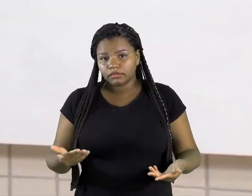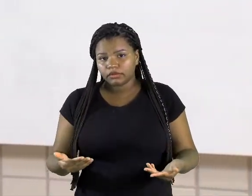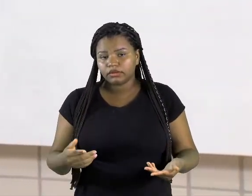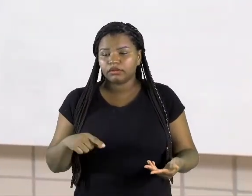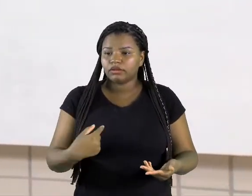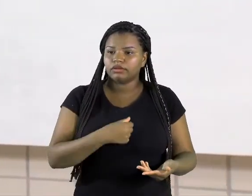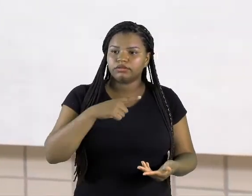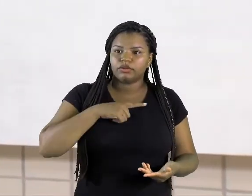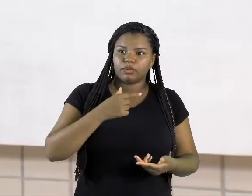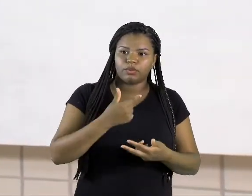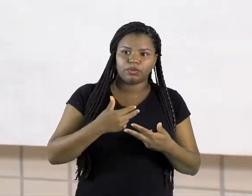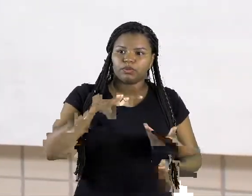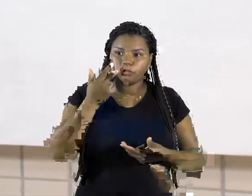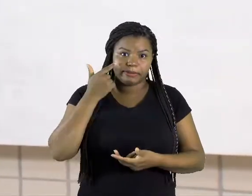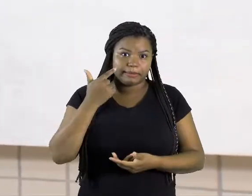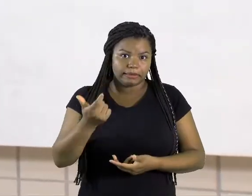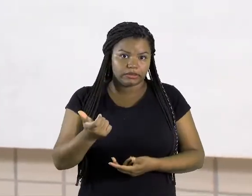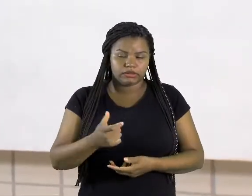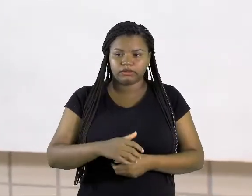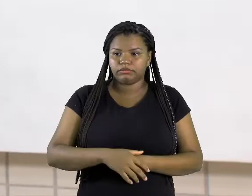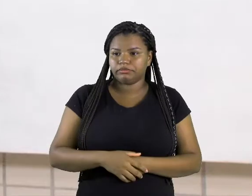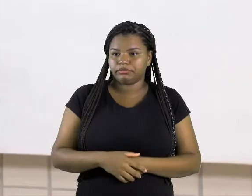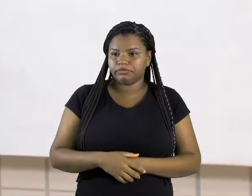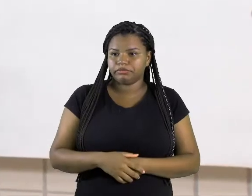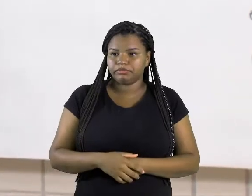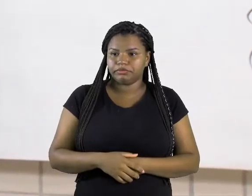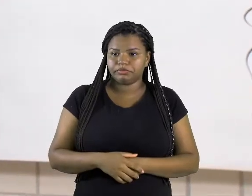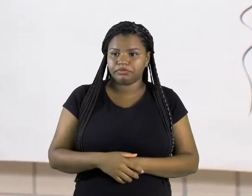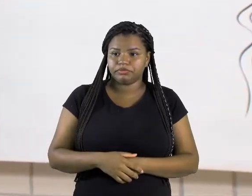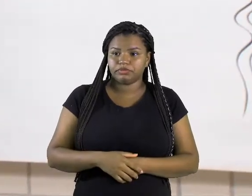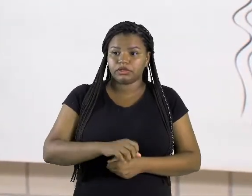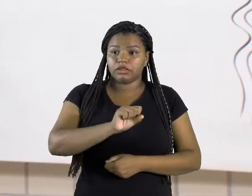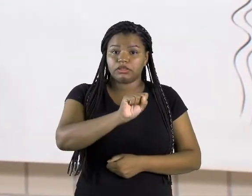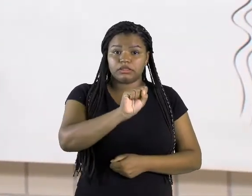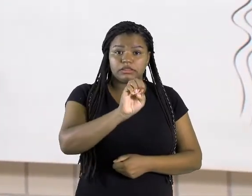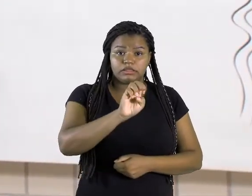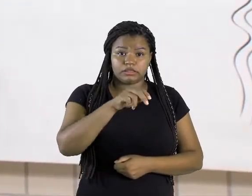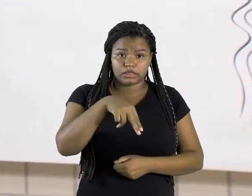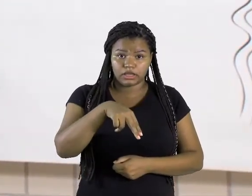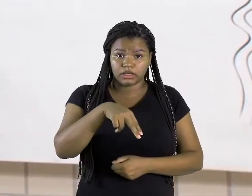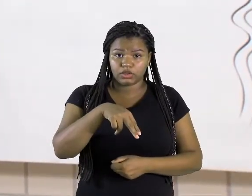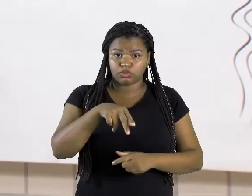coisa interessante. O seno de um ângulo